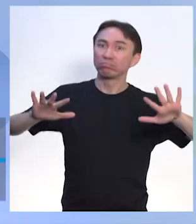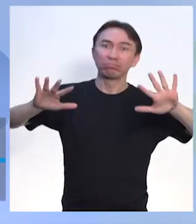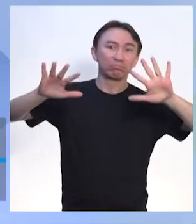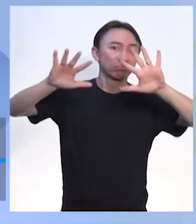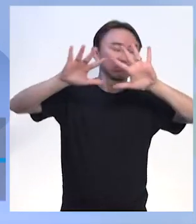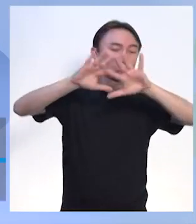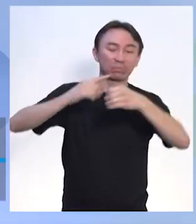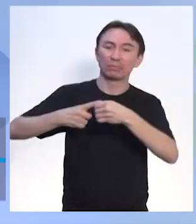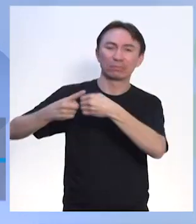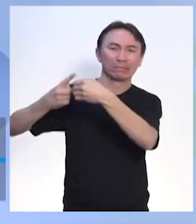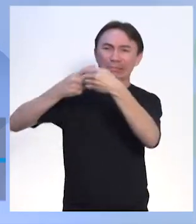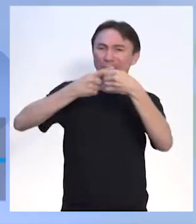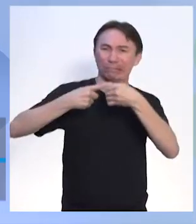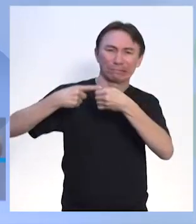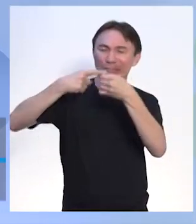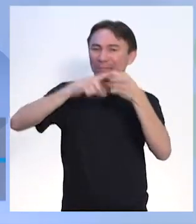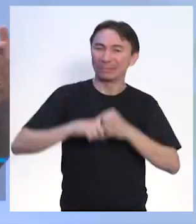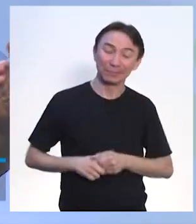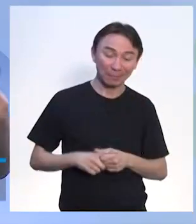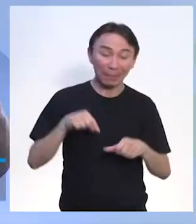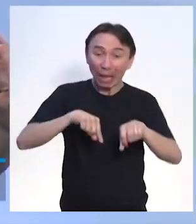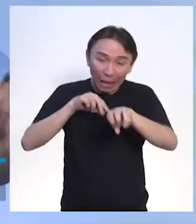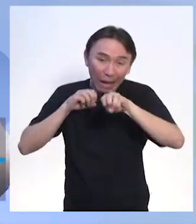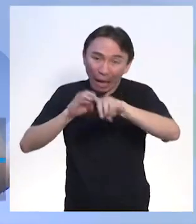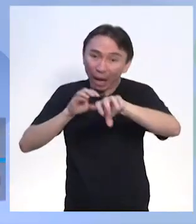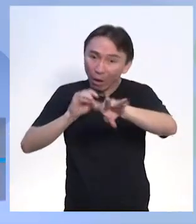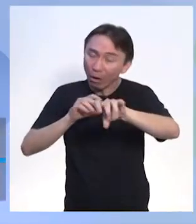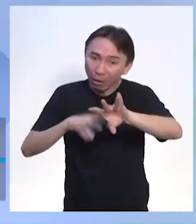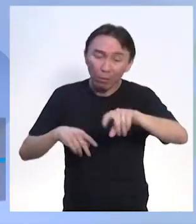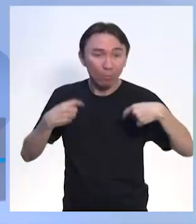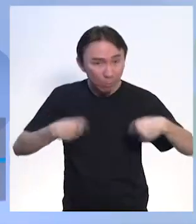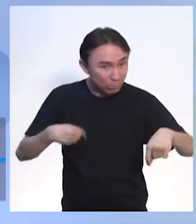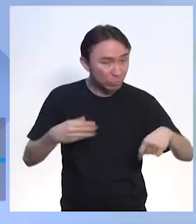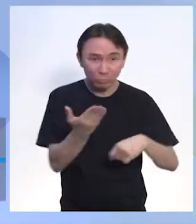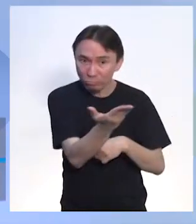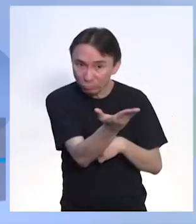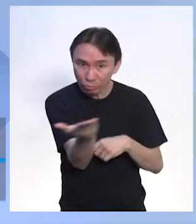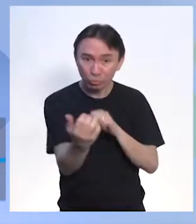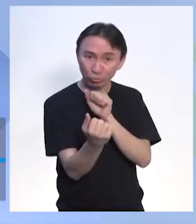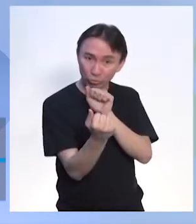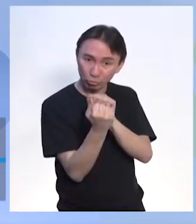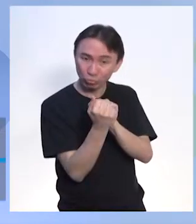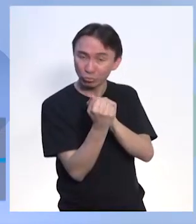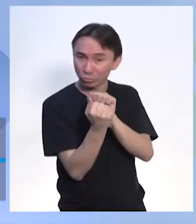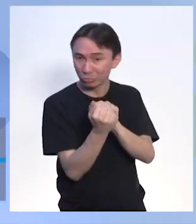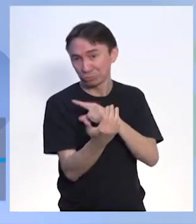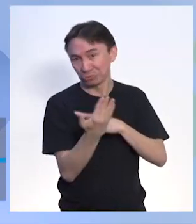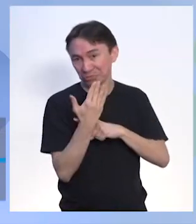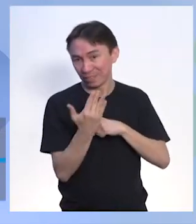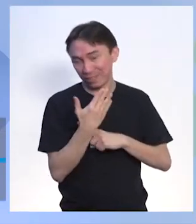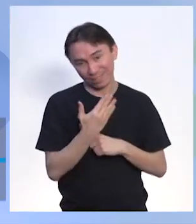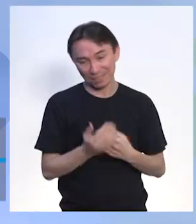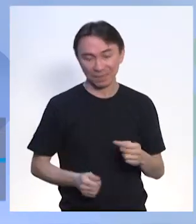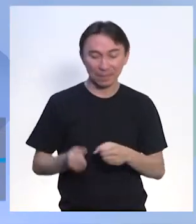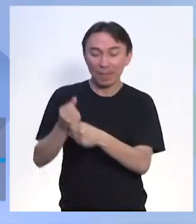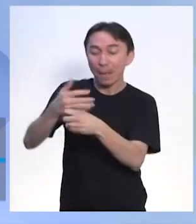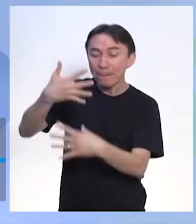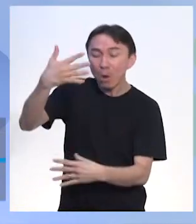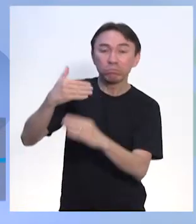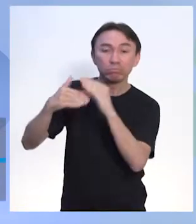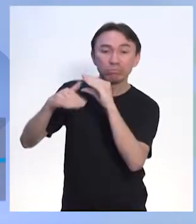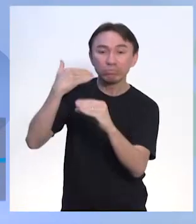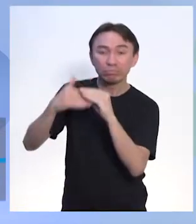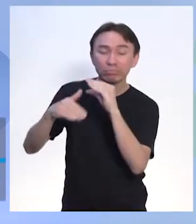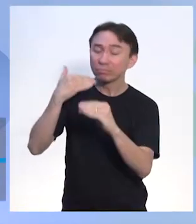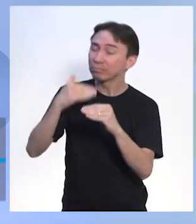aulas, né, principalmente, são montadas com todos vocês, né? Perfeito. Então, como a gente sempre colocou, a interação é parte da aula e ela é só montada com